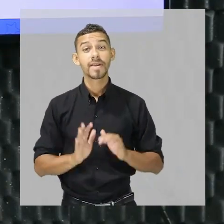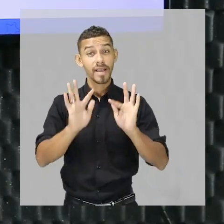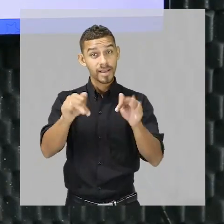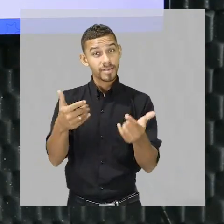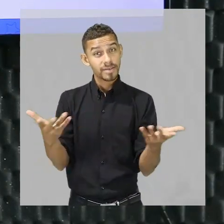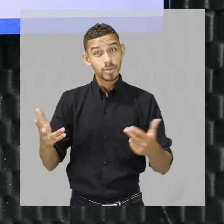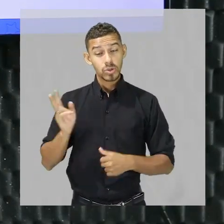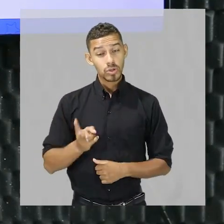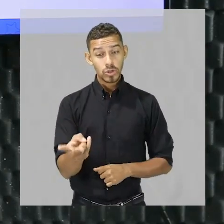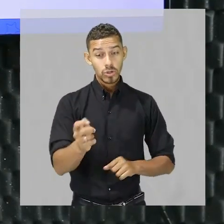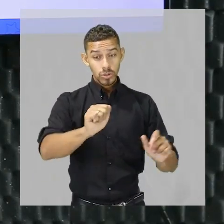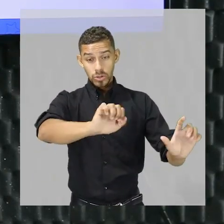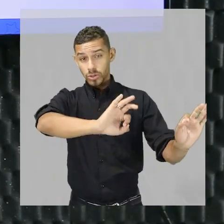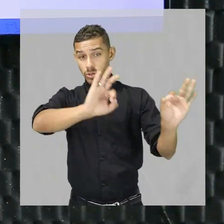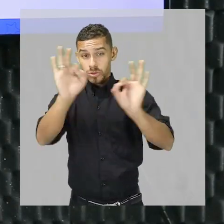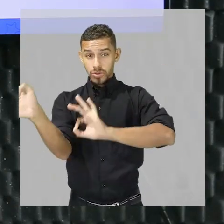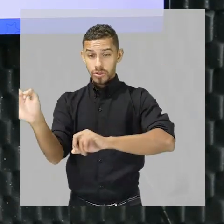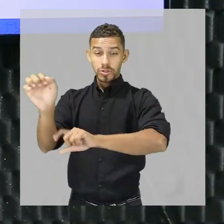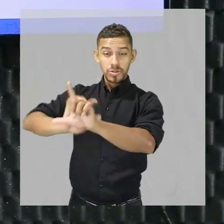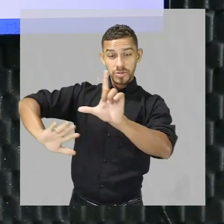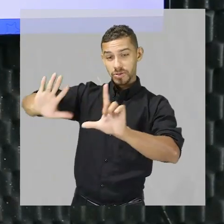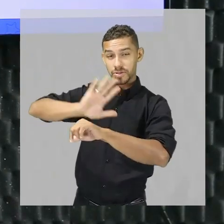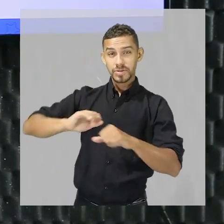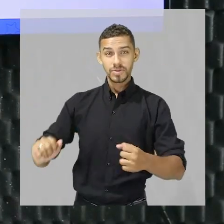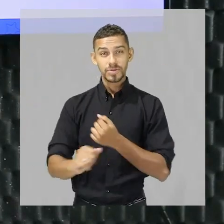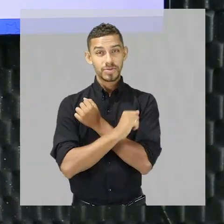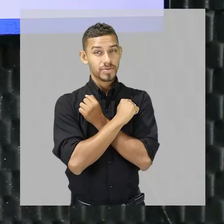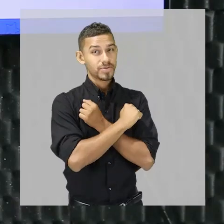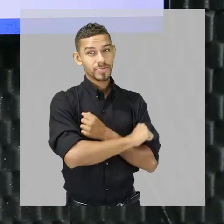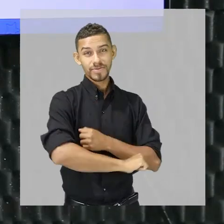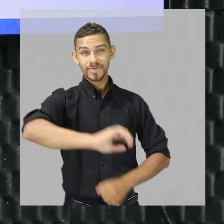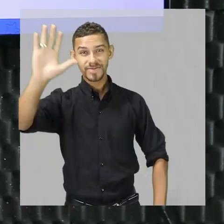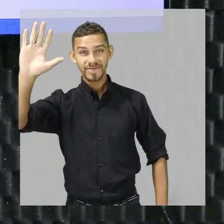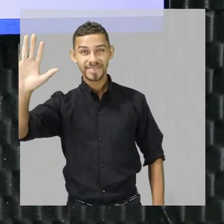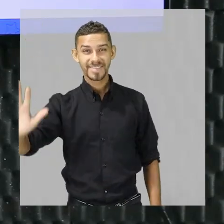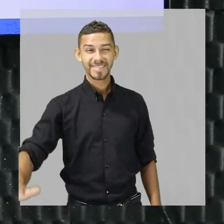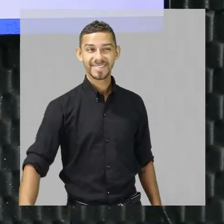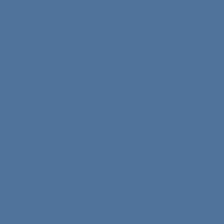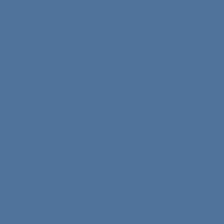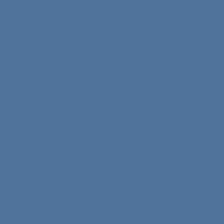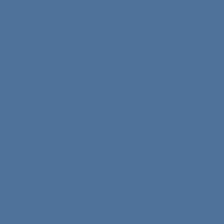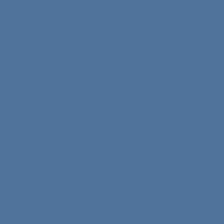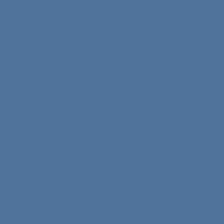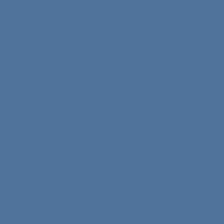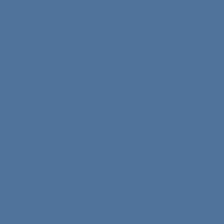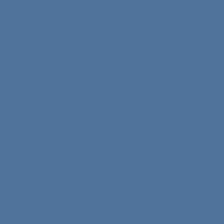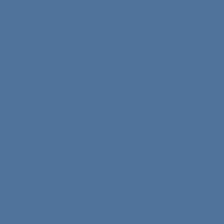aí. Continue acompanhando a plataforma Gonçalves Dias. Um abraço a todos e valeu!